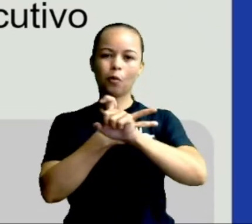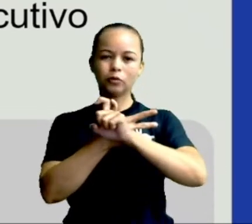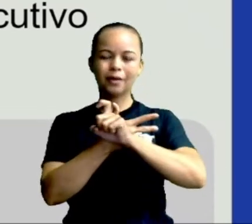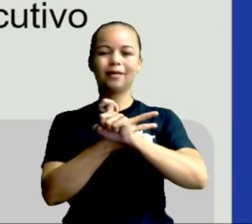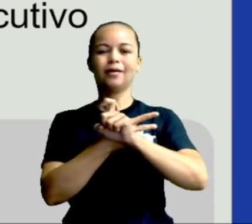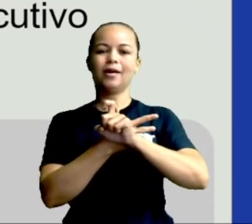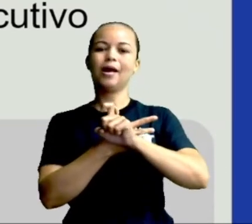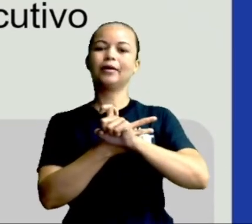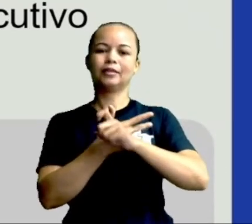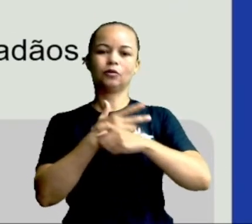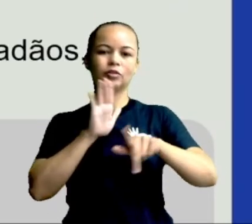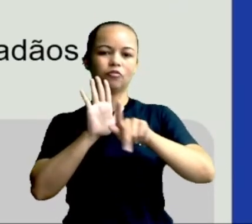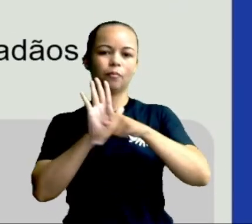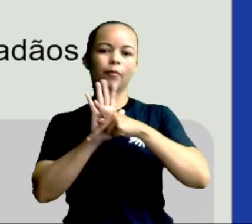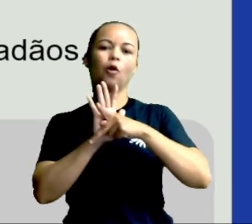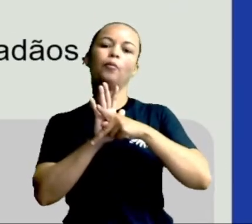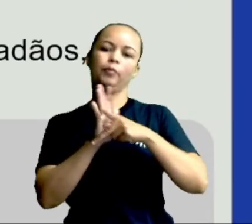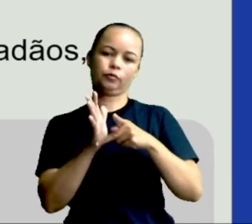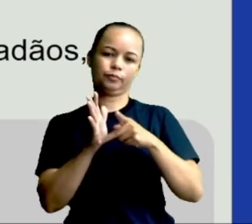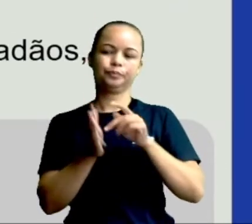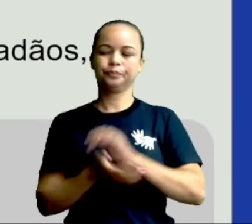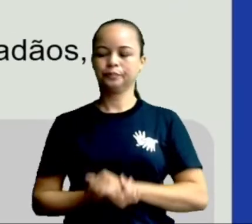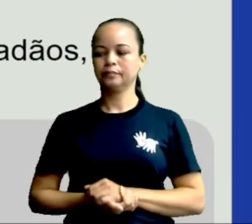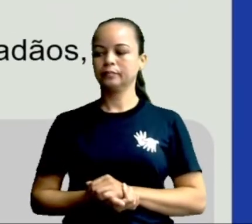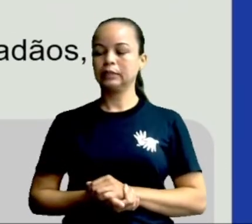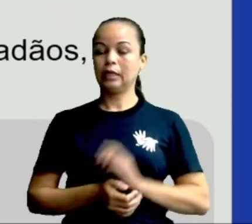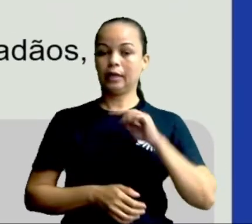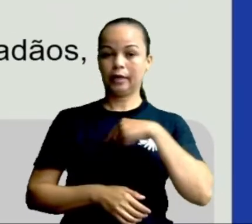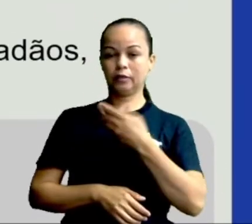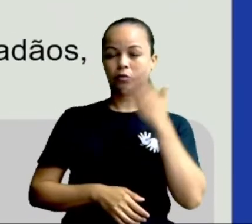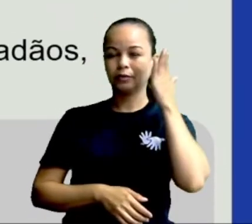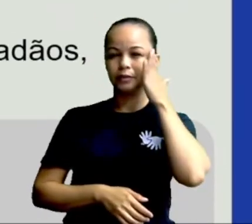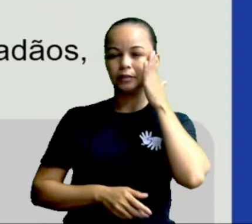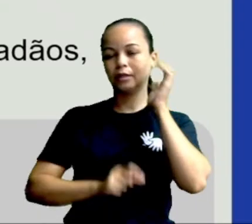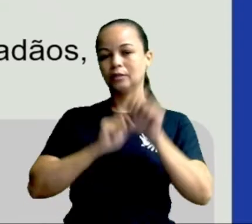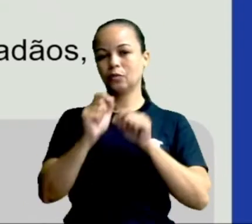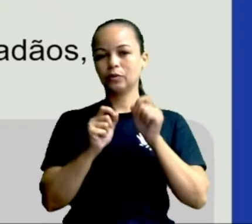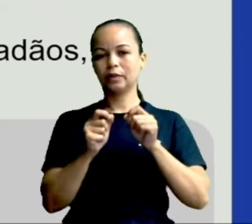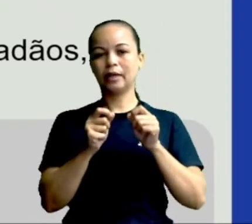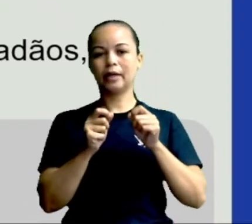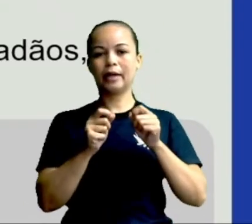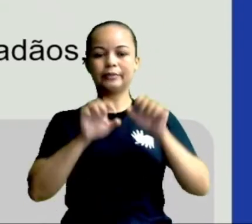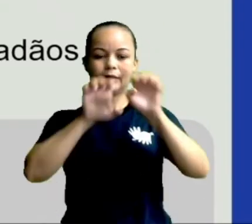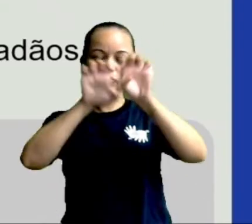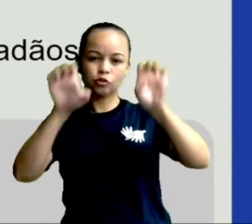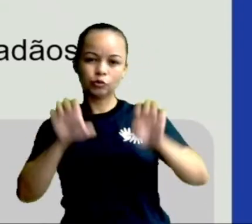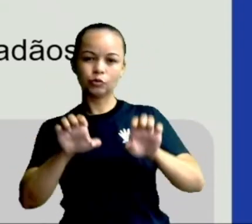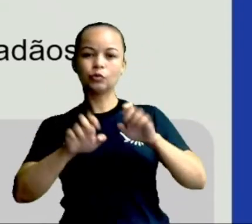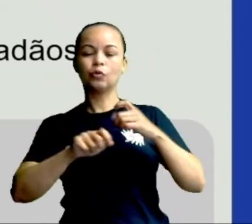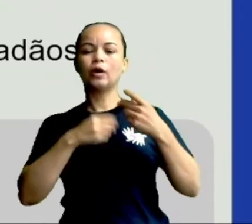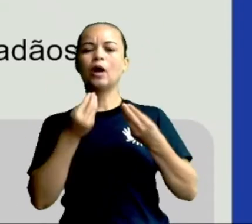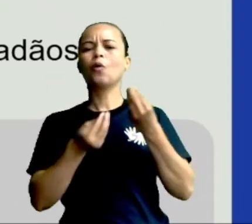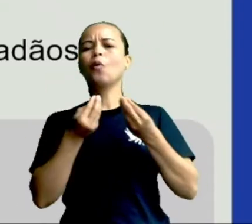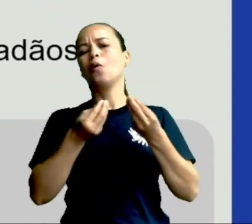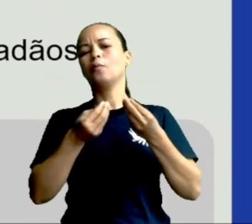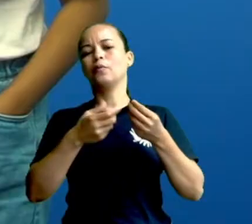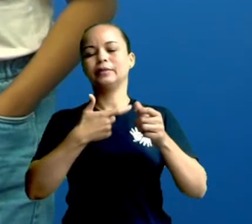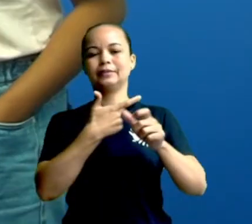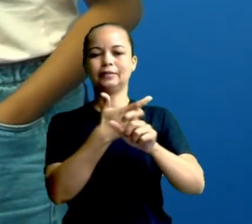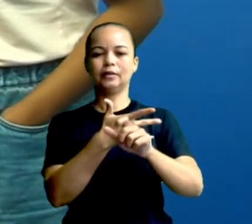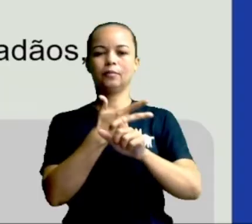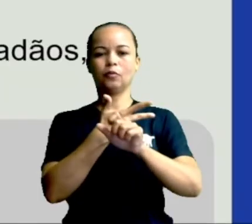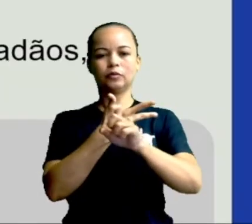tá Oi e aí a gente vai entender que como está essa estrutura que poder o que é que o poder executivo